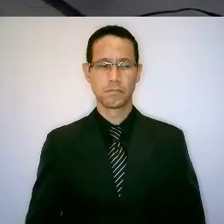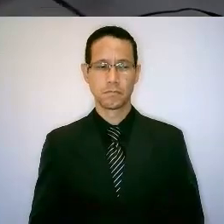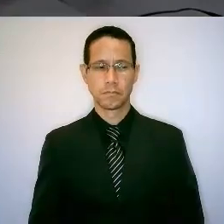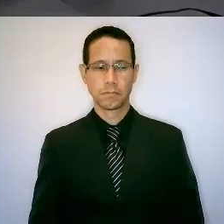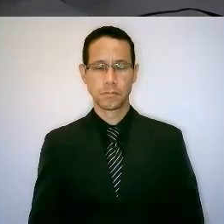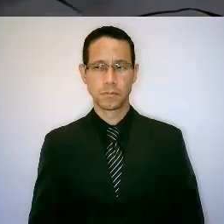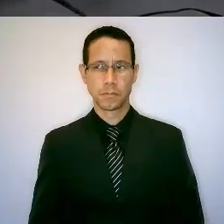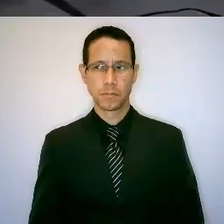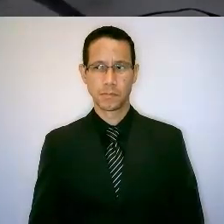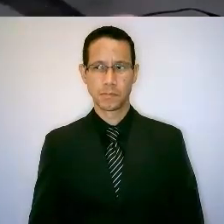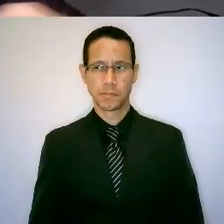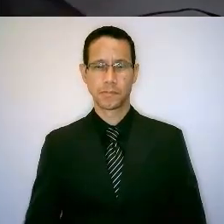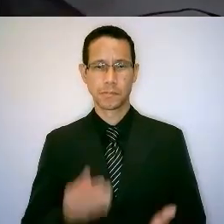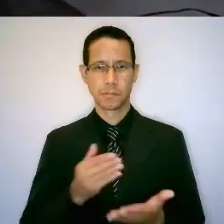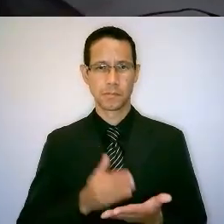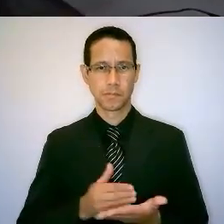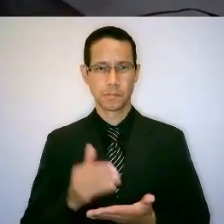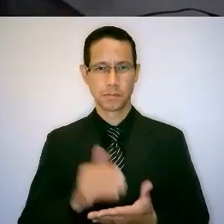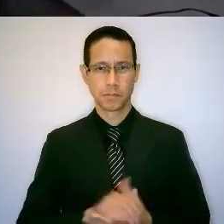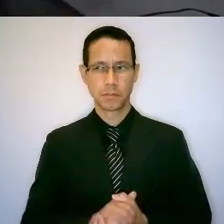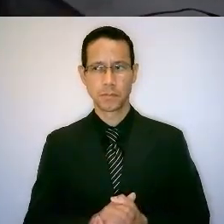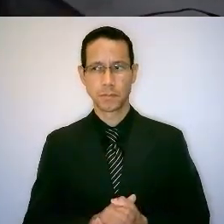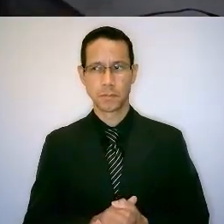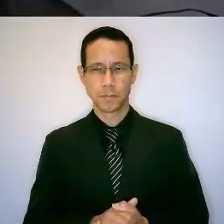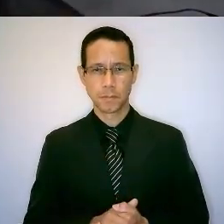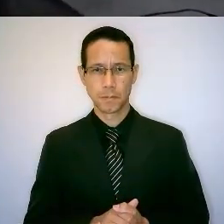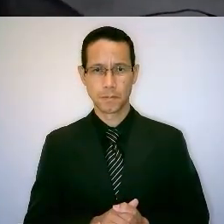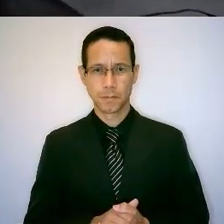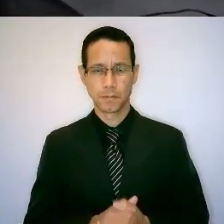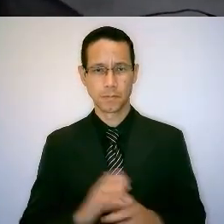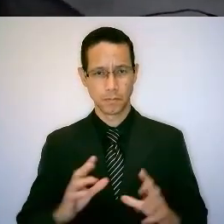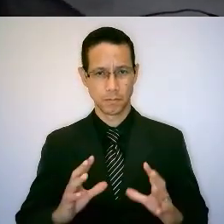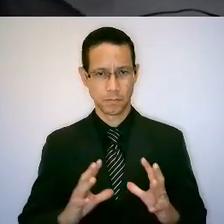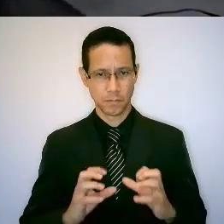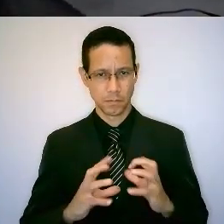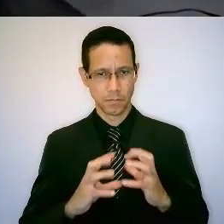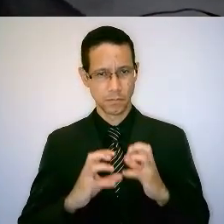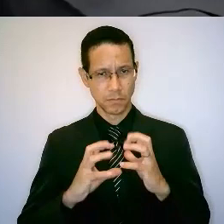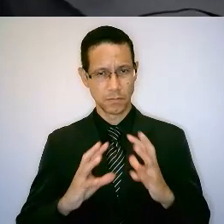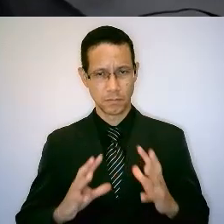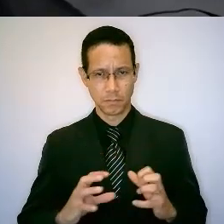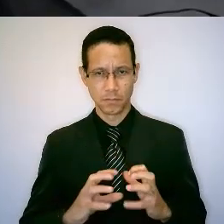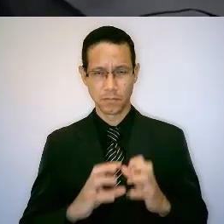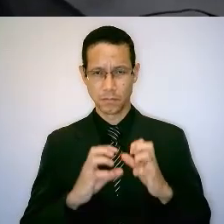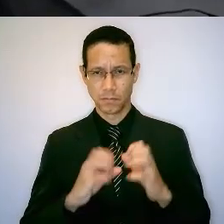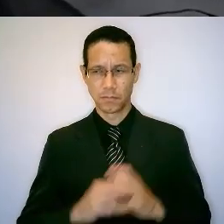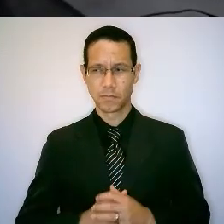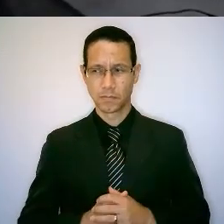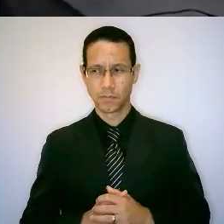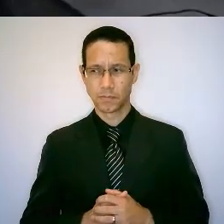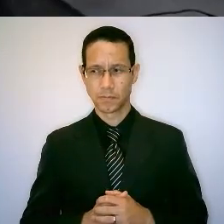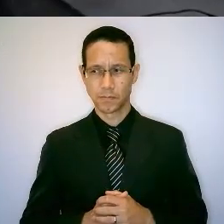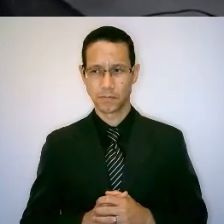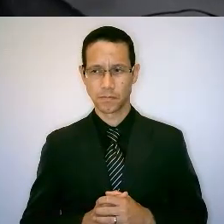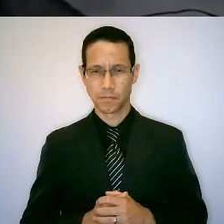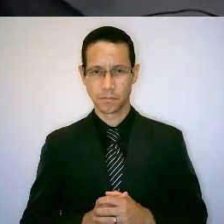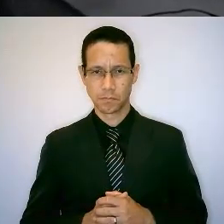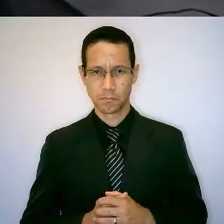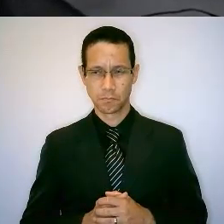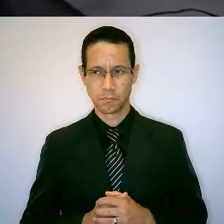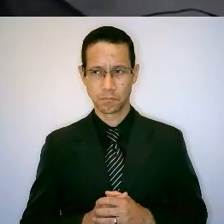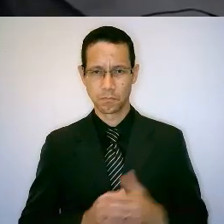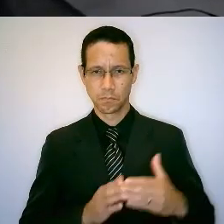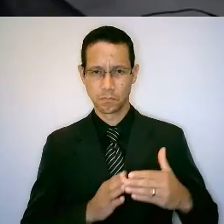originou em uma em um desentendimento que aconteceu entre o apelante